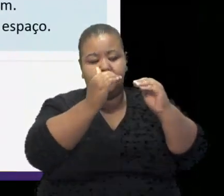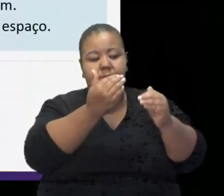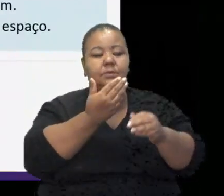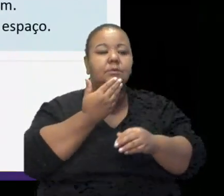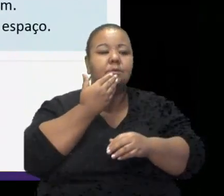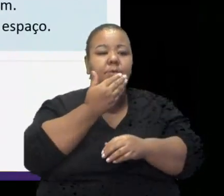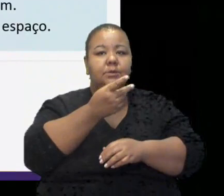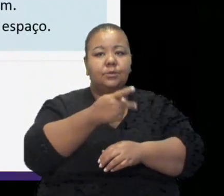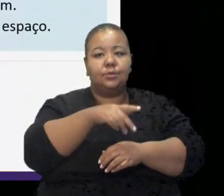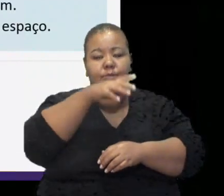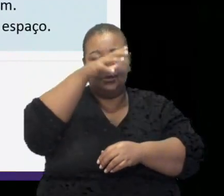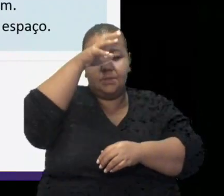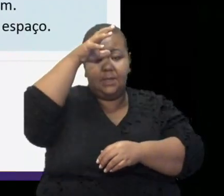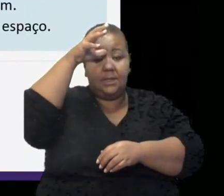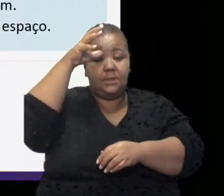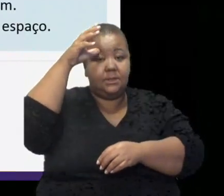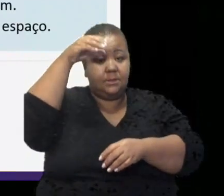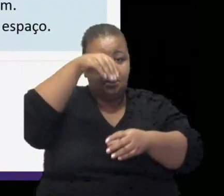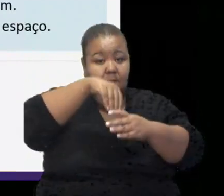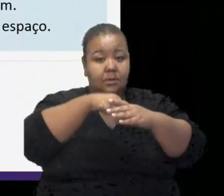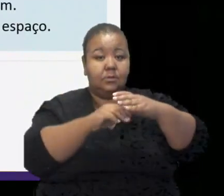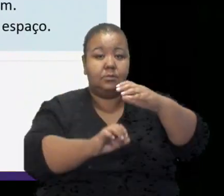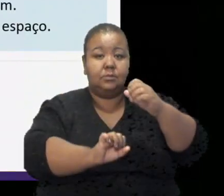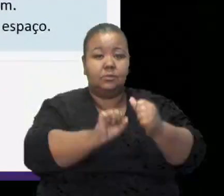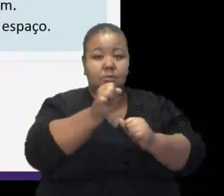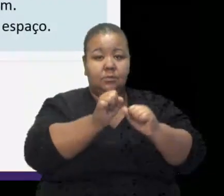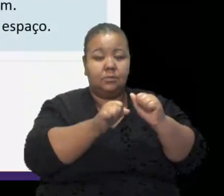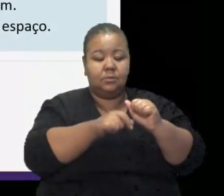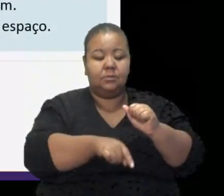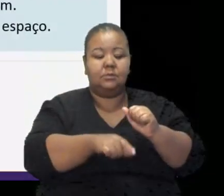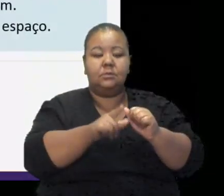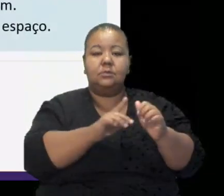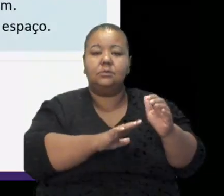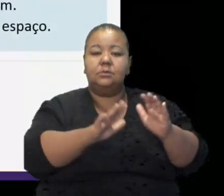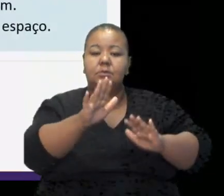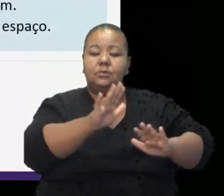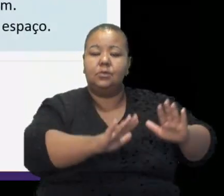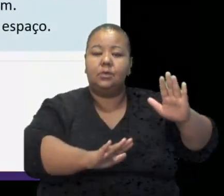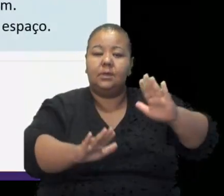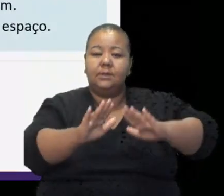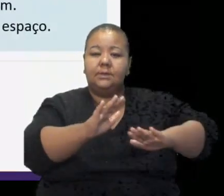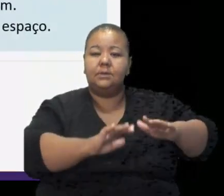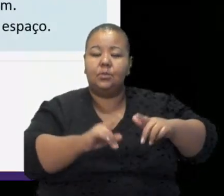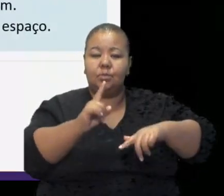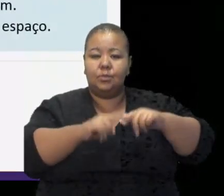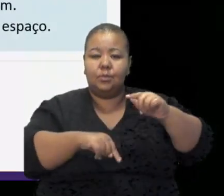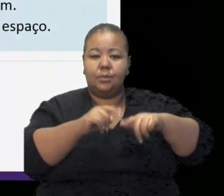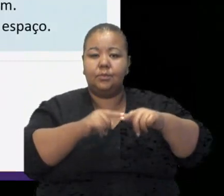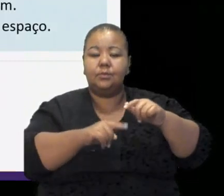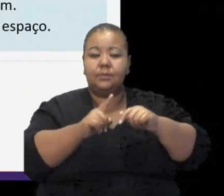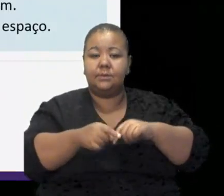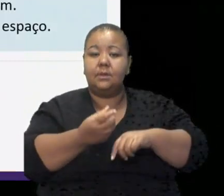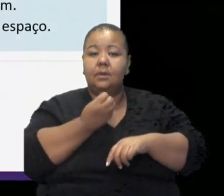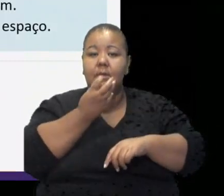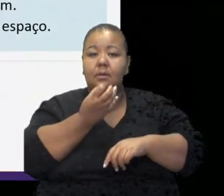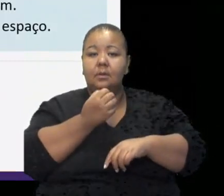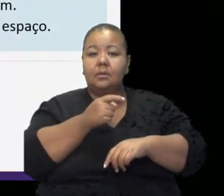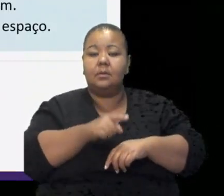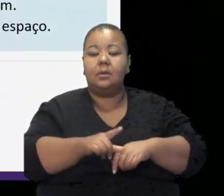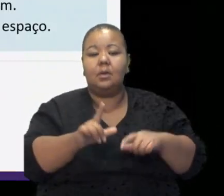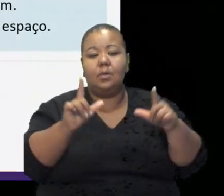do meu cliente, porque eles estão ali dentro da minha fábrica. Né? Toda a parte de organização do produto vai ser privilegiada.